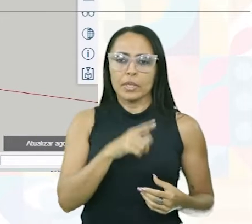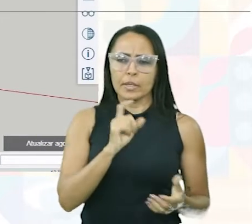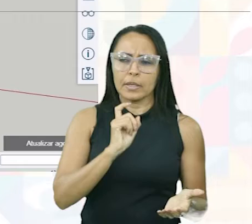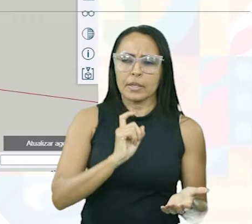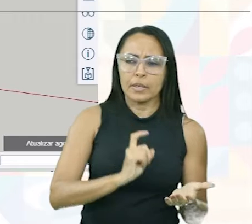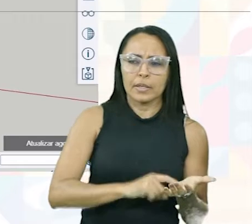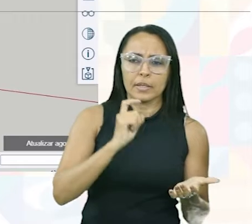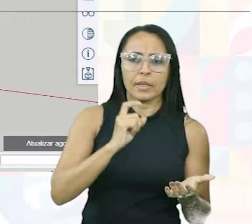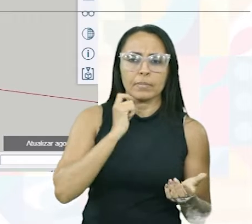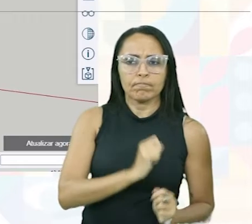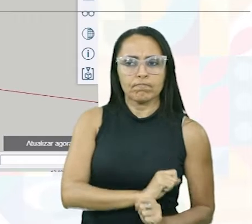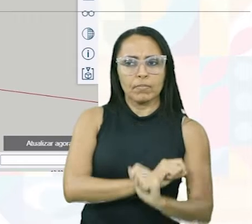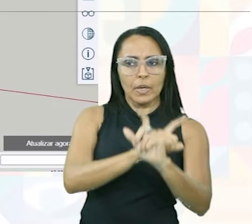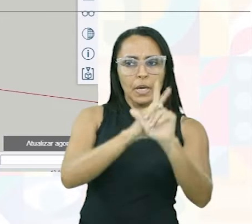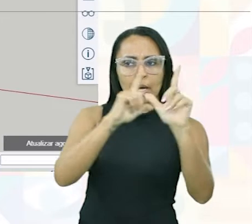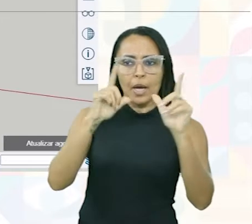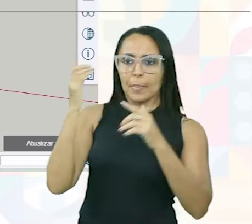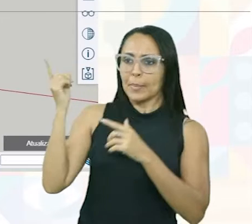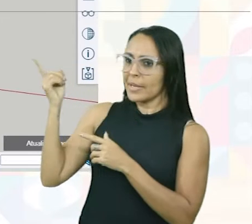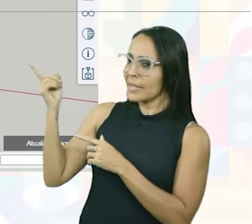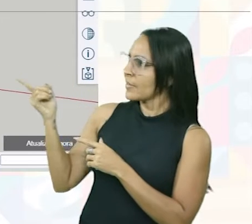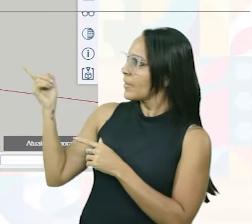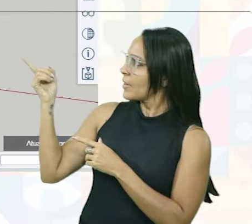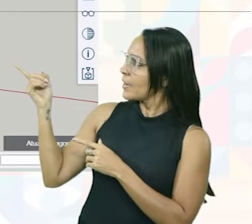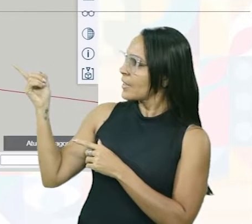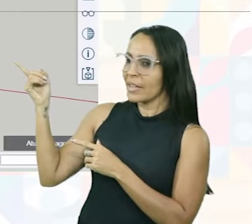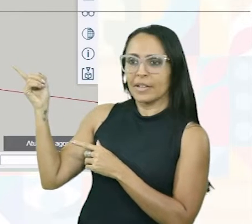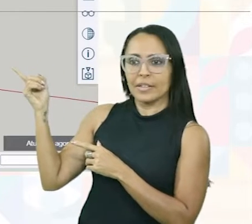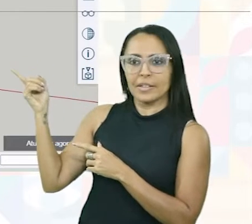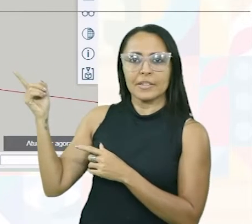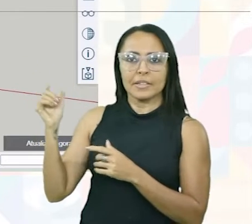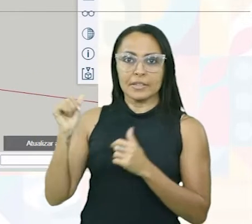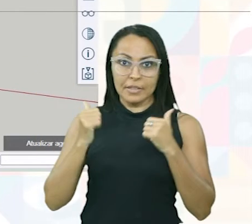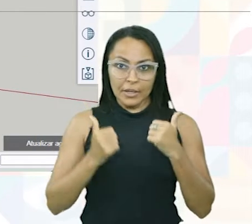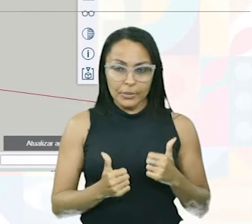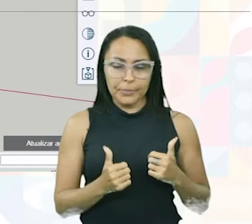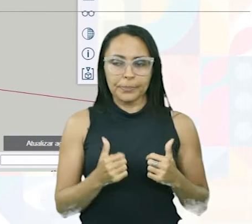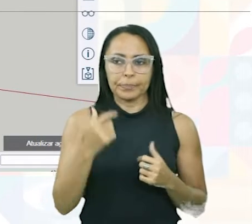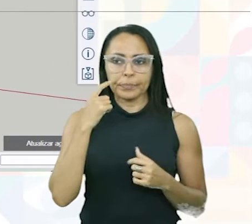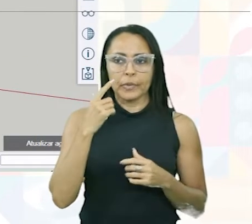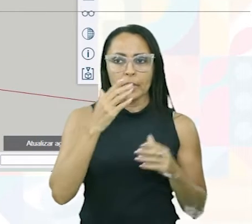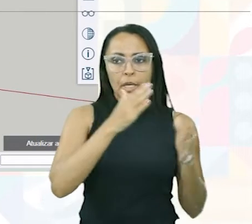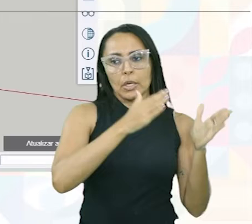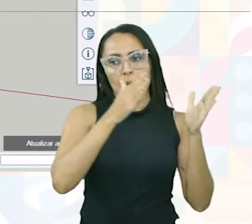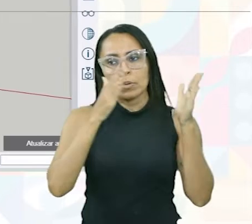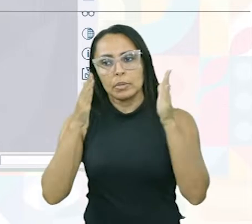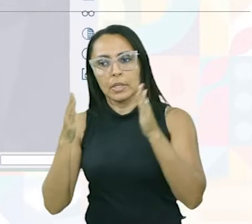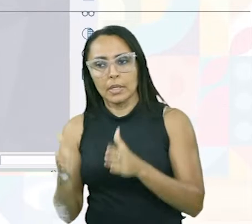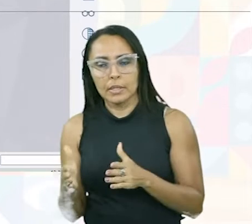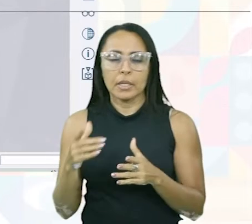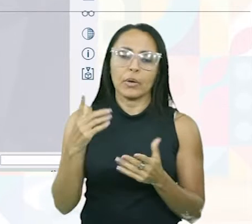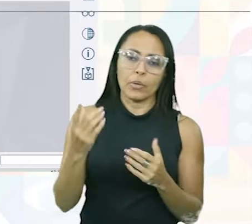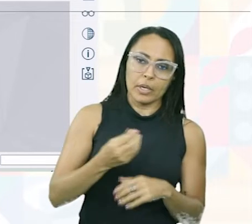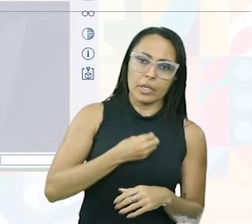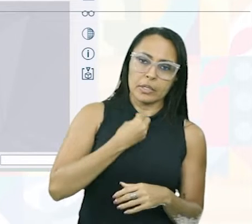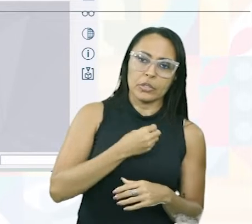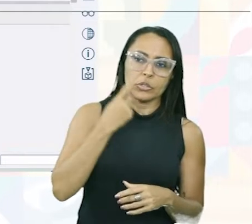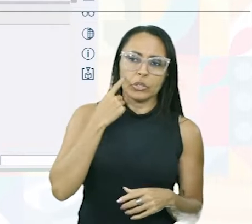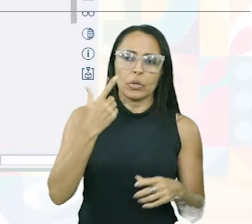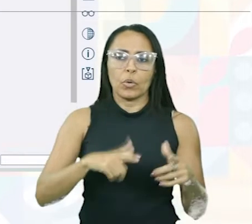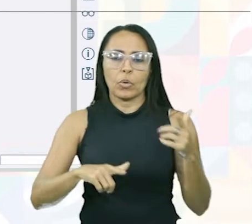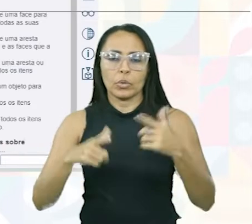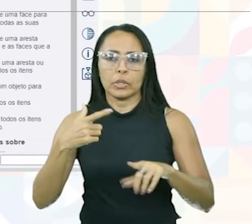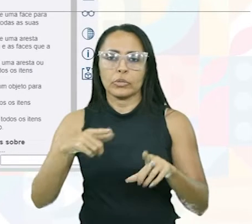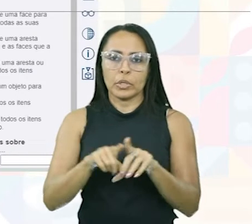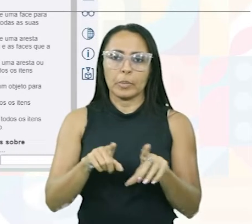e abrir essas outras ferramentas, certo? Aqui nessa outra lateral existem outras ferramentas que